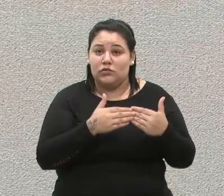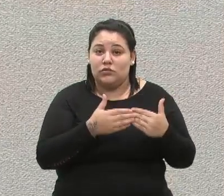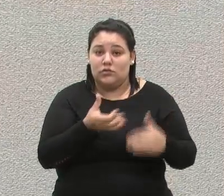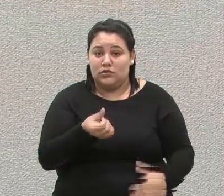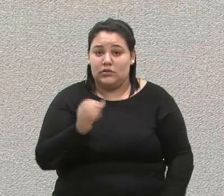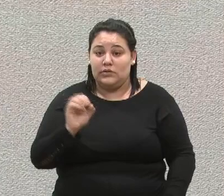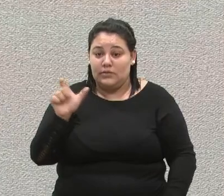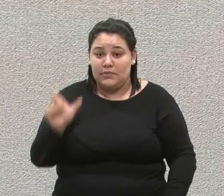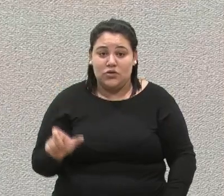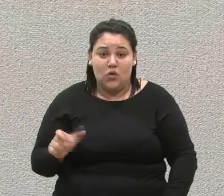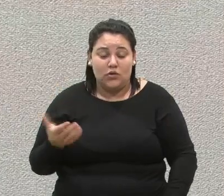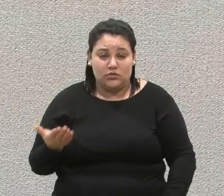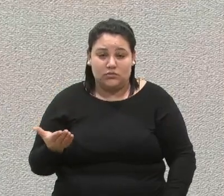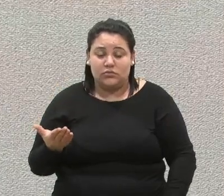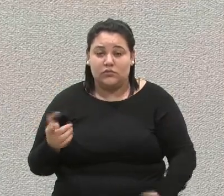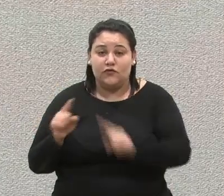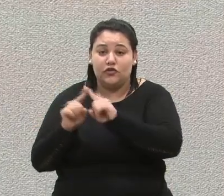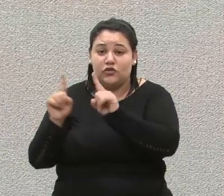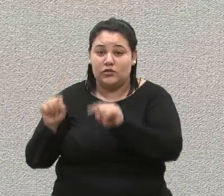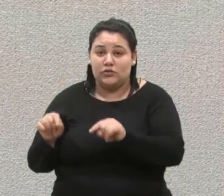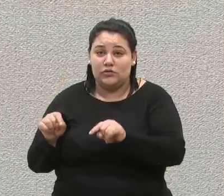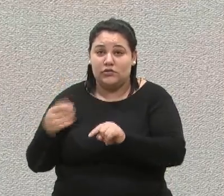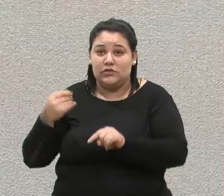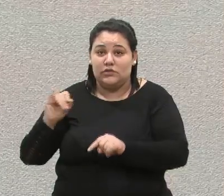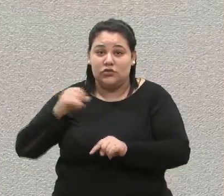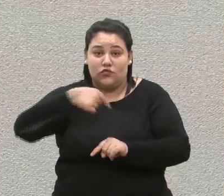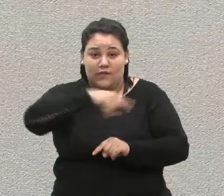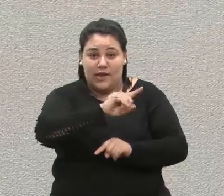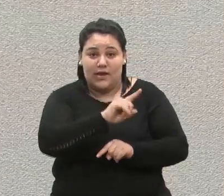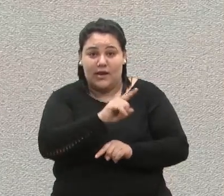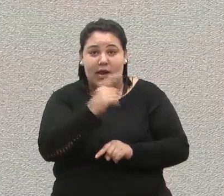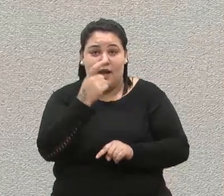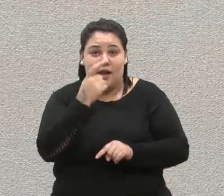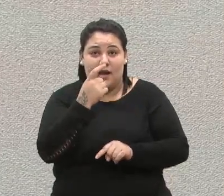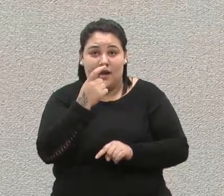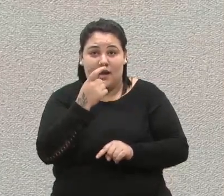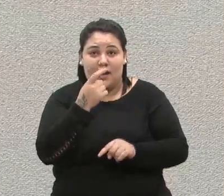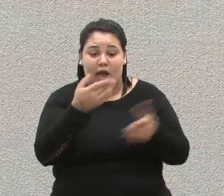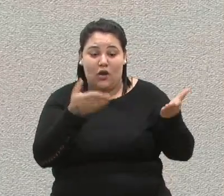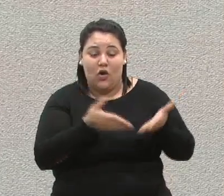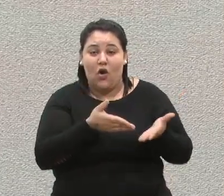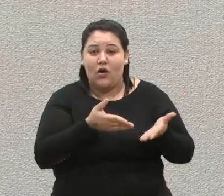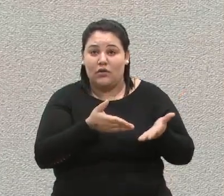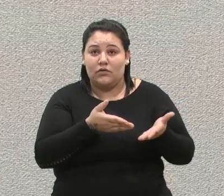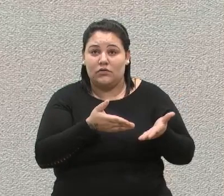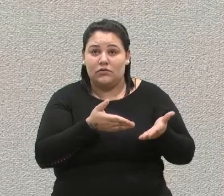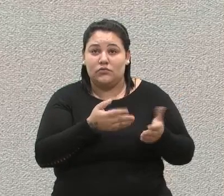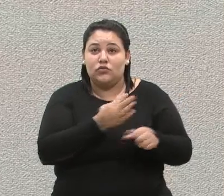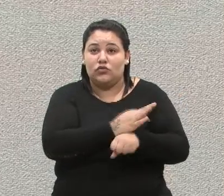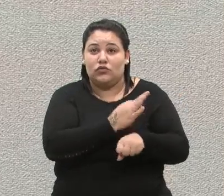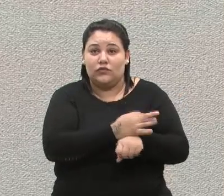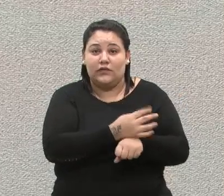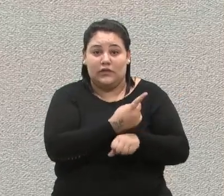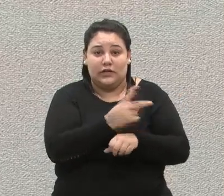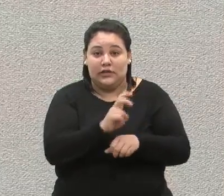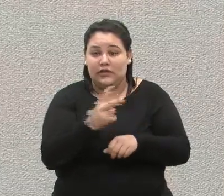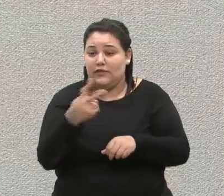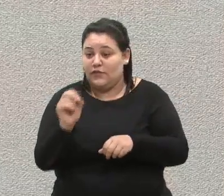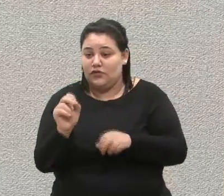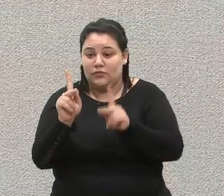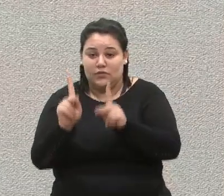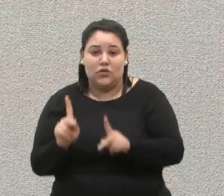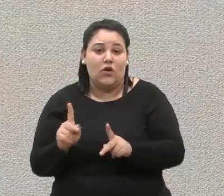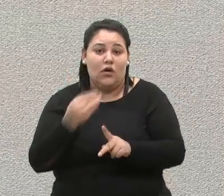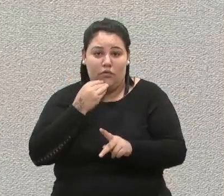60 pessoas, em torno de 60 pessoas. Se você vai lá agora, num turno, vai ter lá de 15 a 20 pessoas,